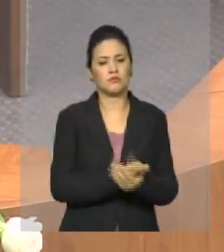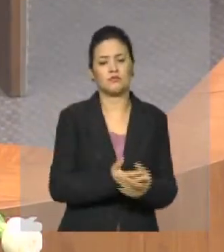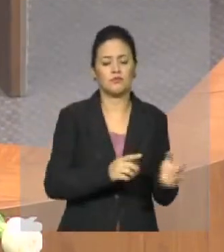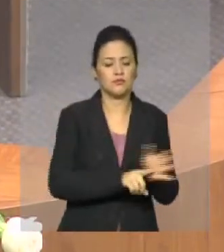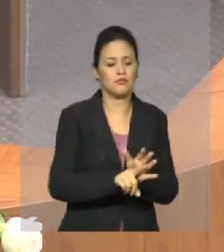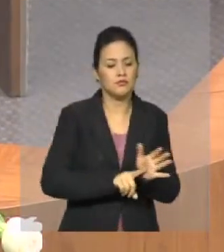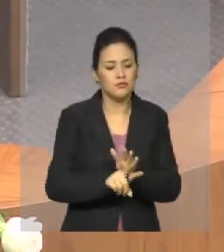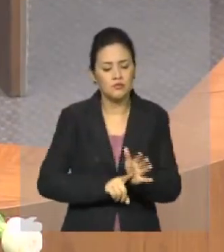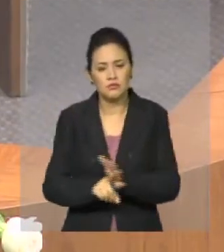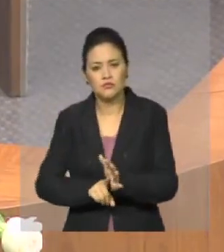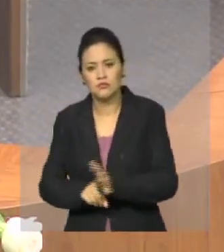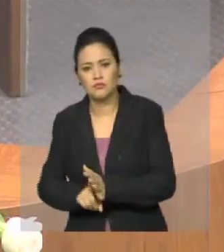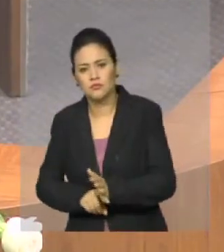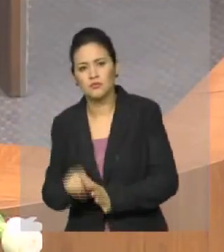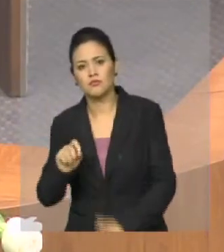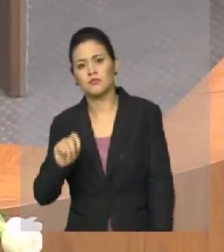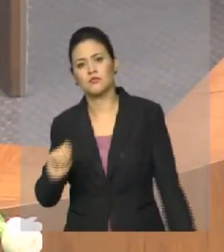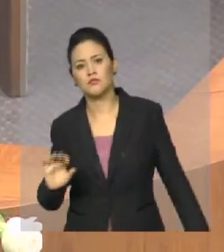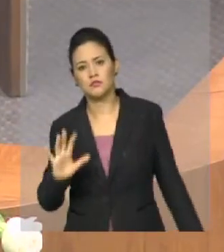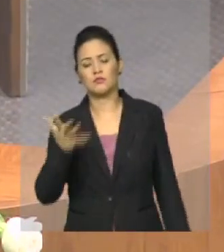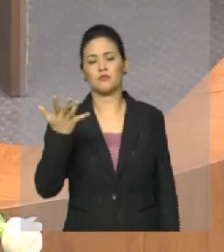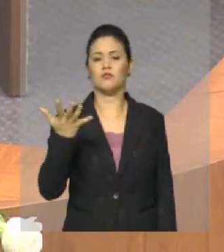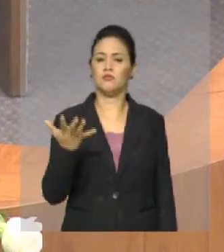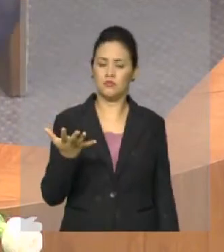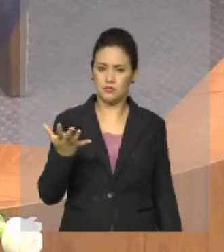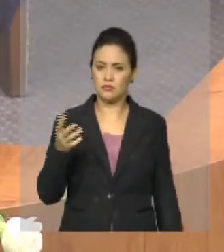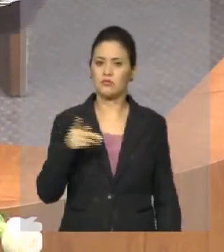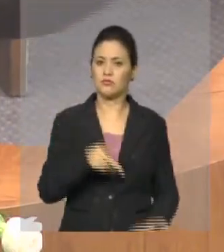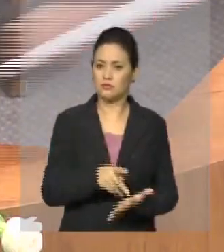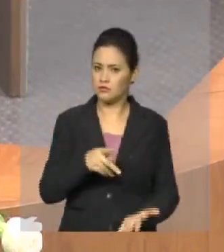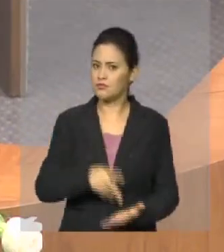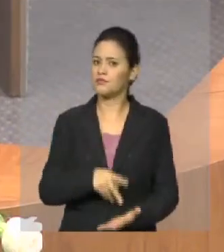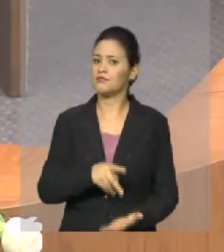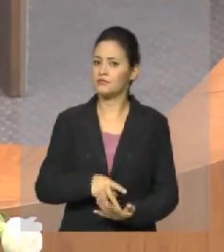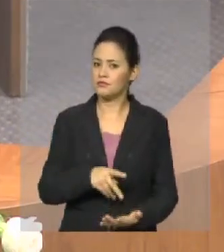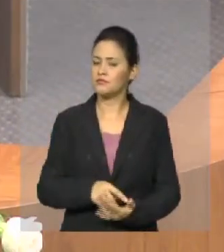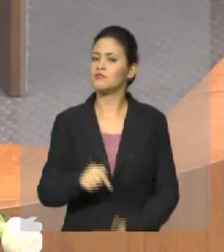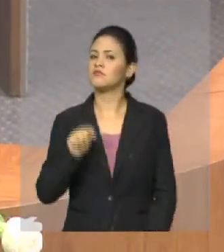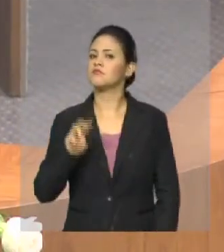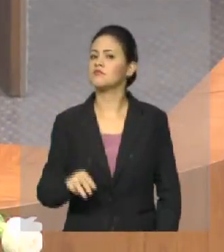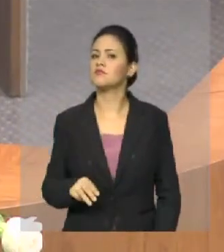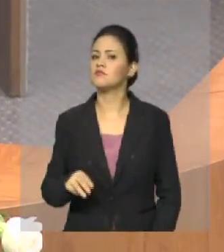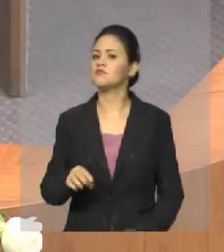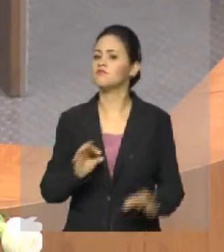ir apurar contra aquelas pessoas realmente que armaram toda essa situação. Só isso, senhor presidente.